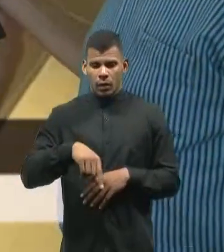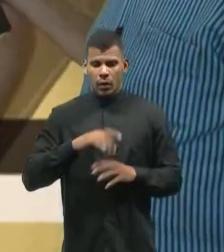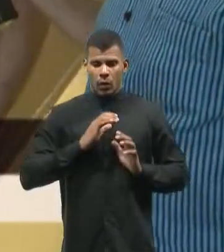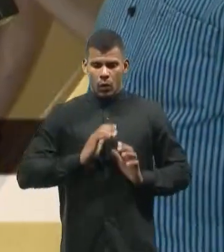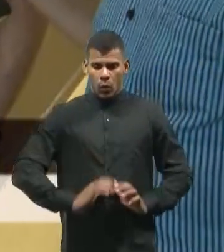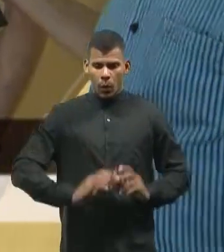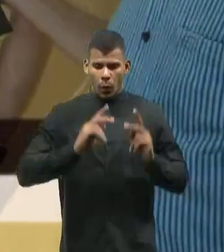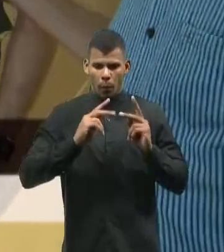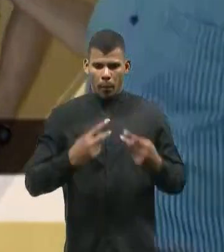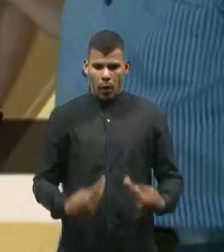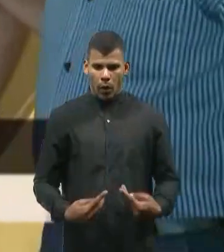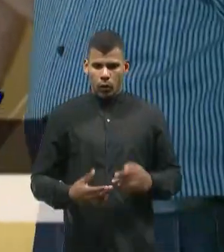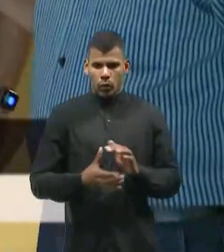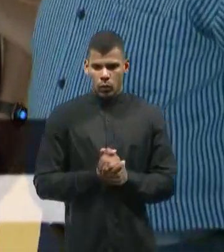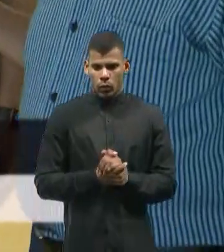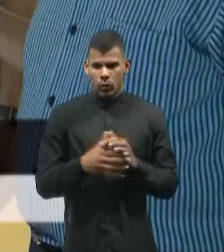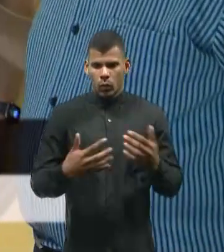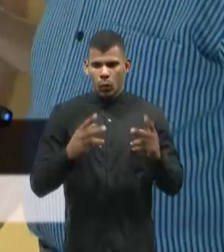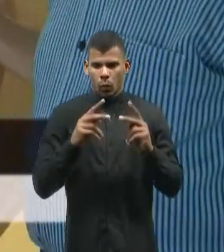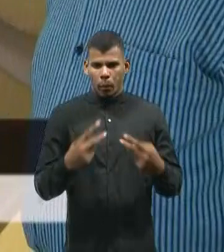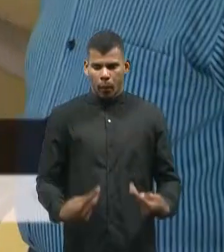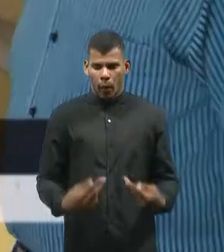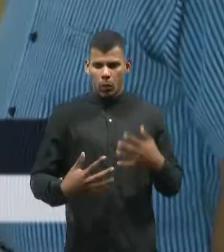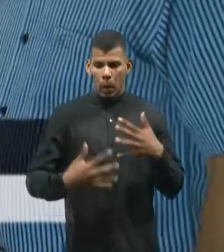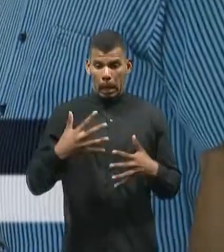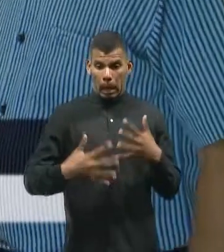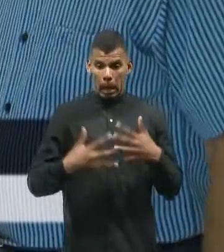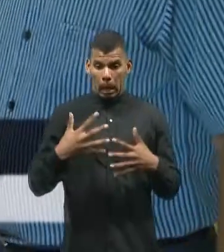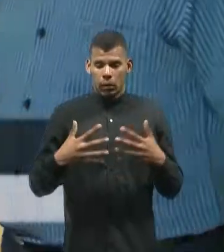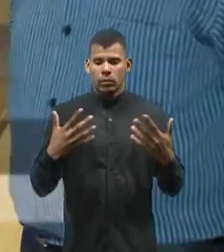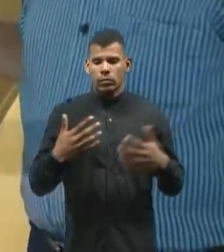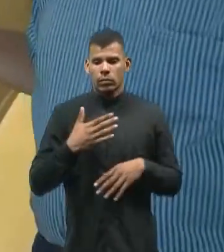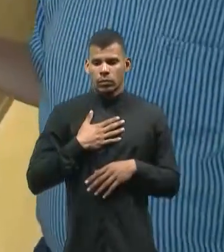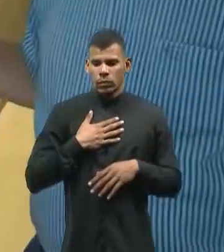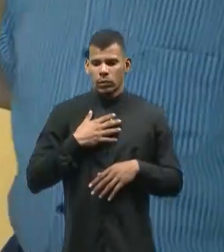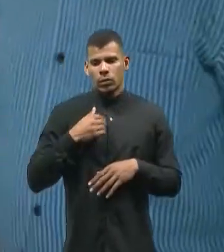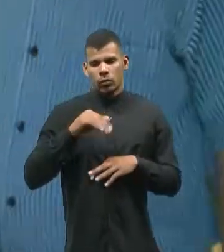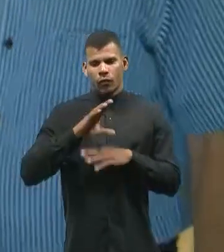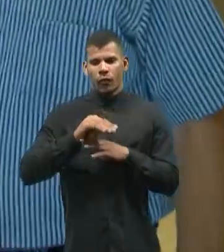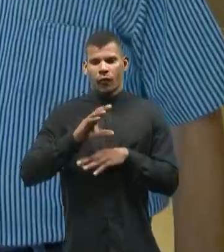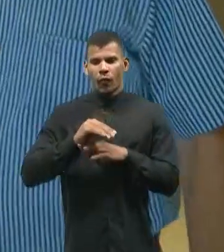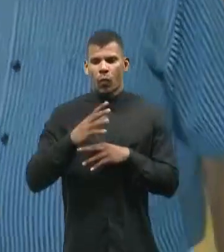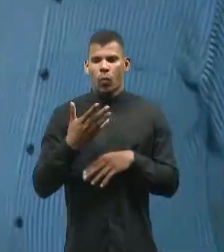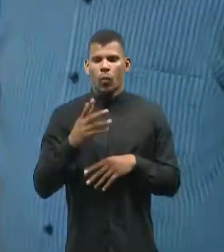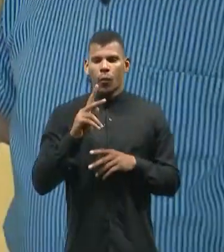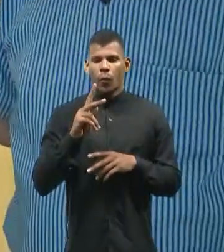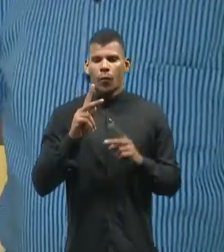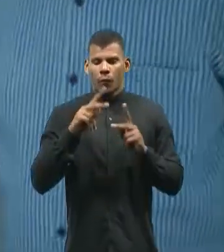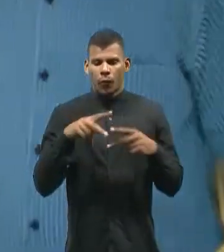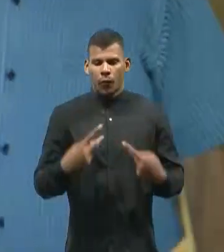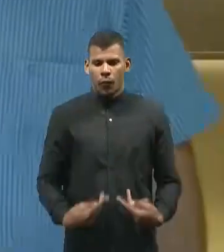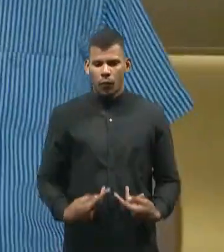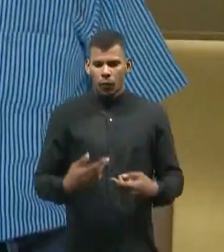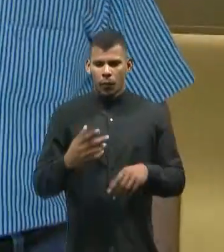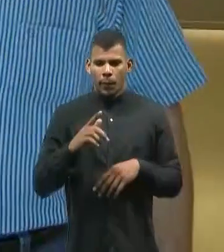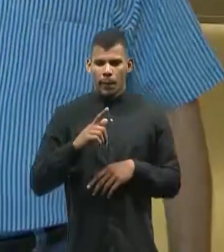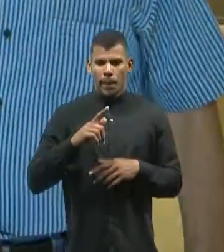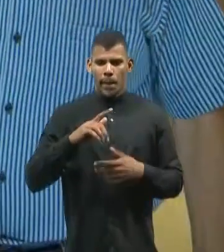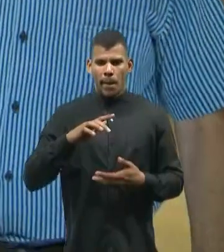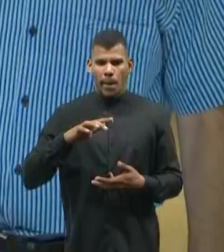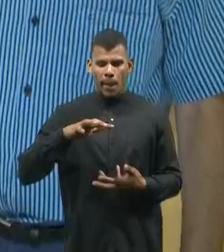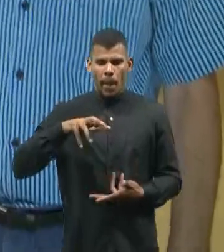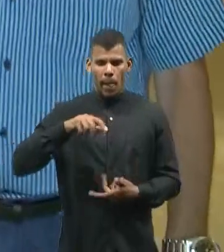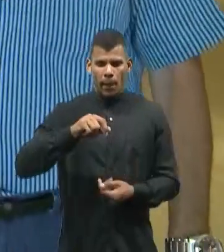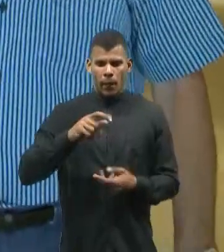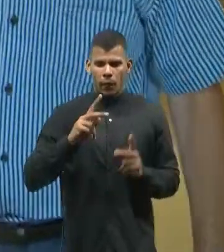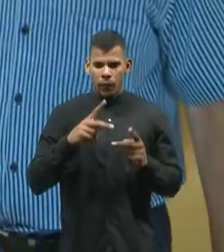comportamentos humanos. Então, o ser humano ele é complexo para mim. Então, eu gosto de fotografar esse incomensurável universo